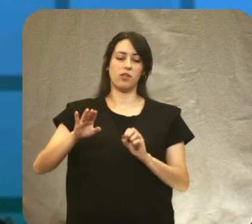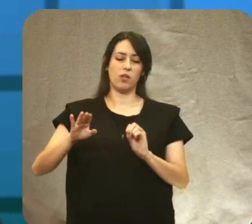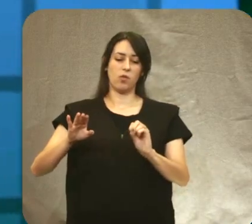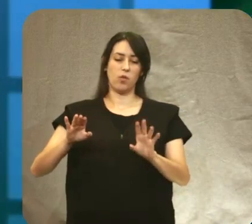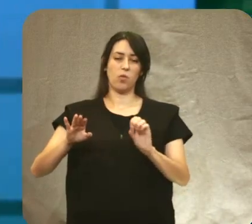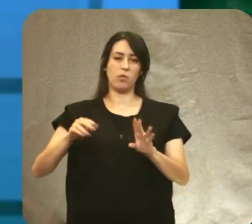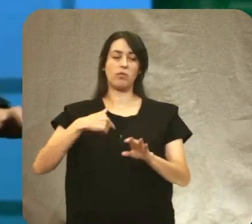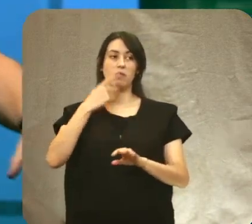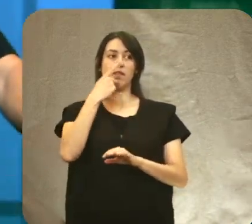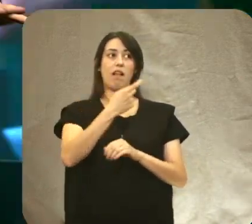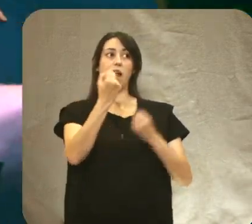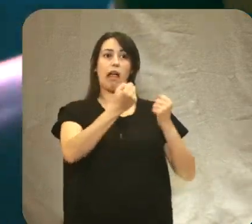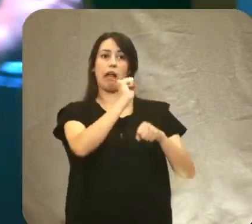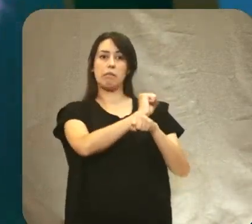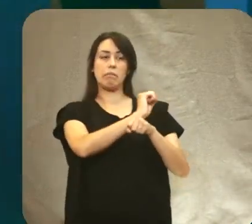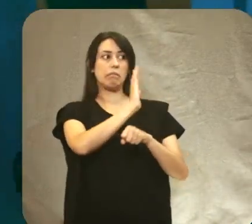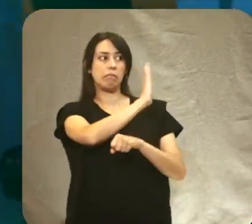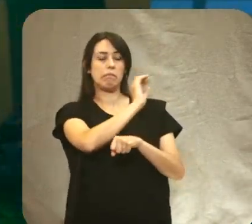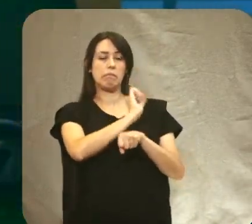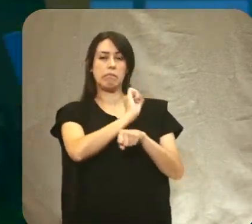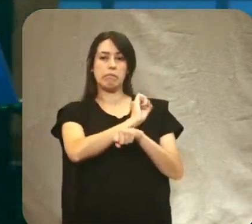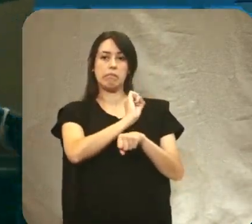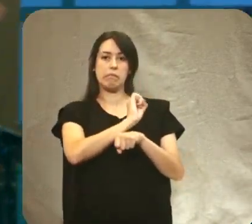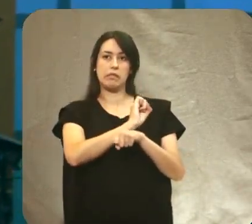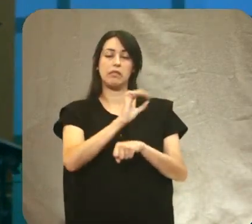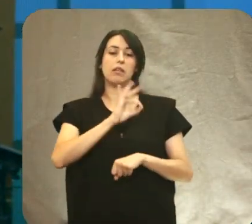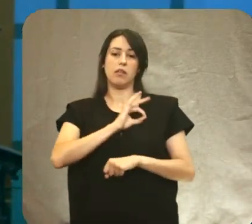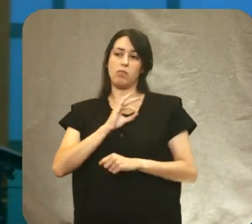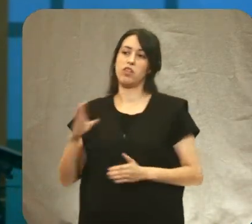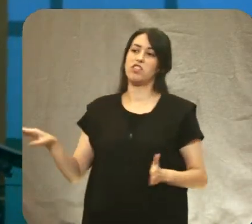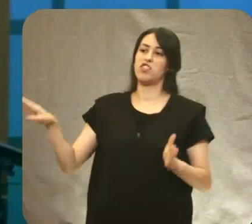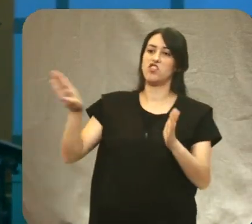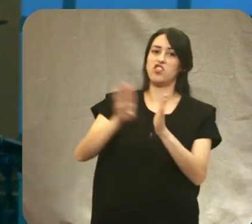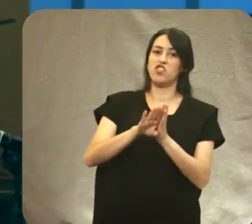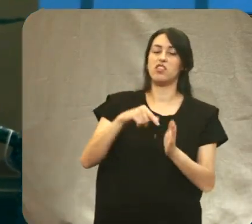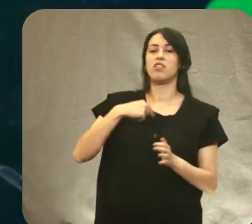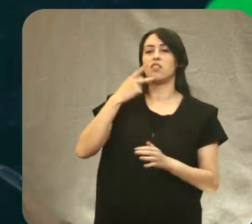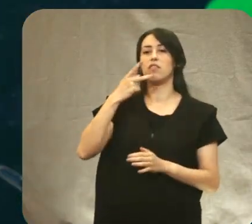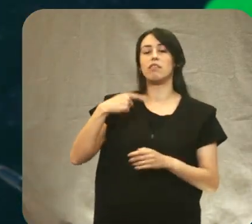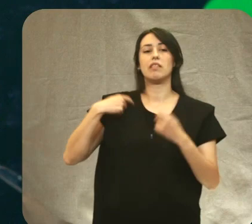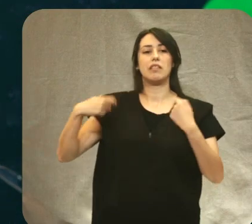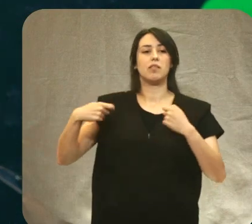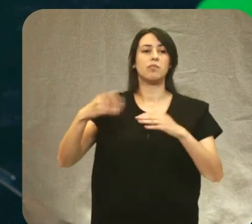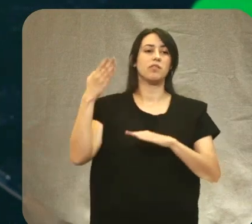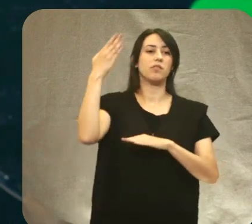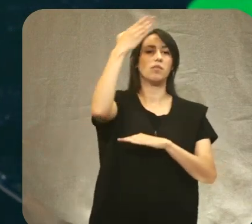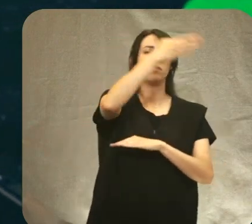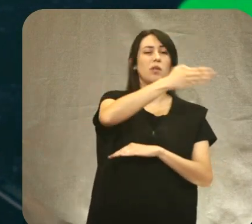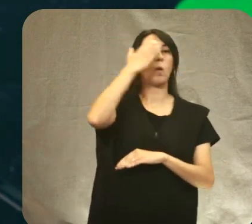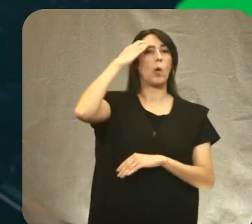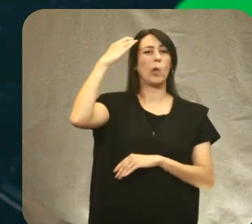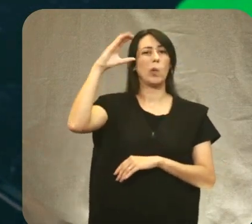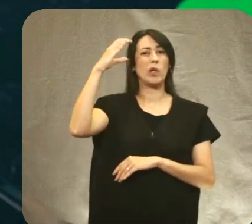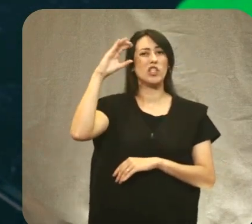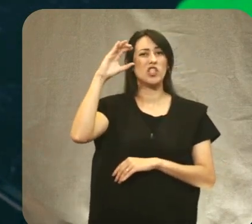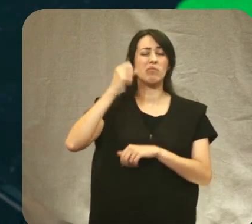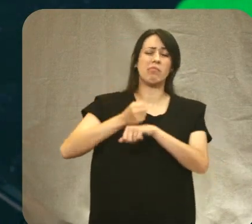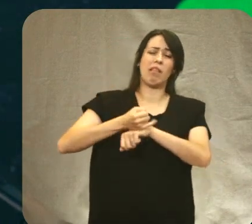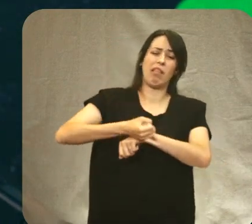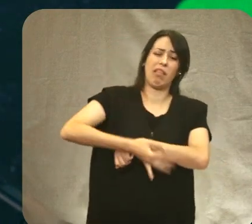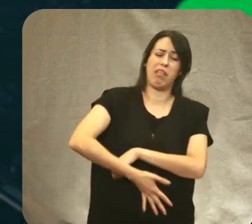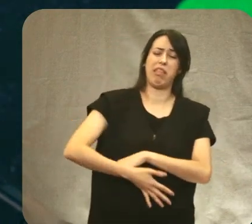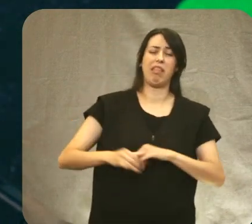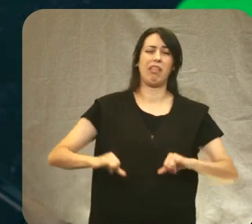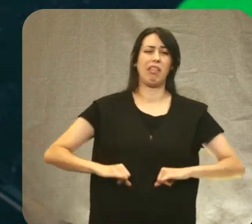vem, consigo dar uma carga lá no carro e eu chego em Curitiba bem tarde da noite, de madrugada.